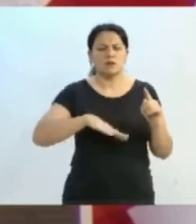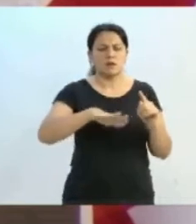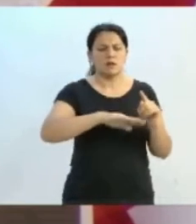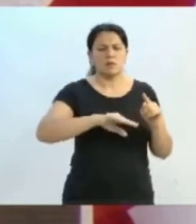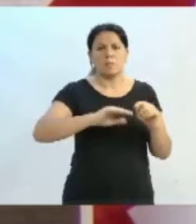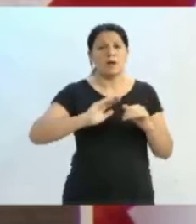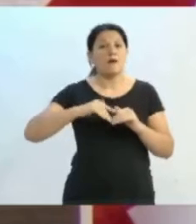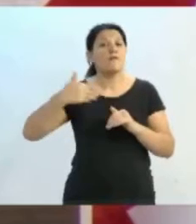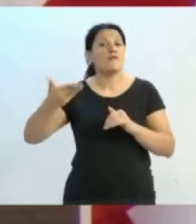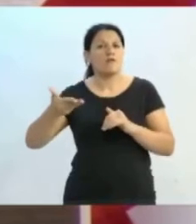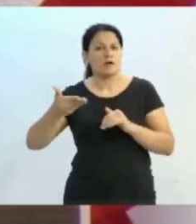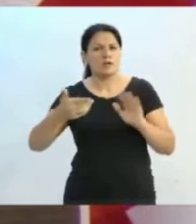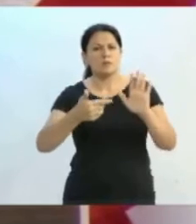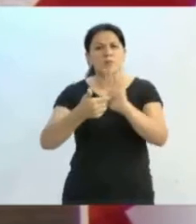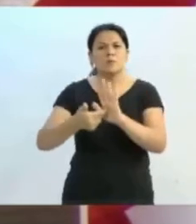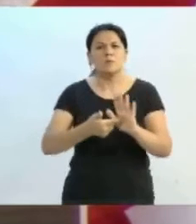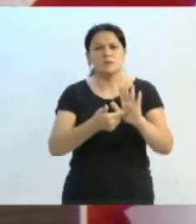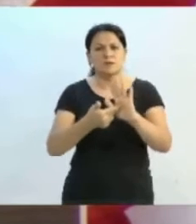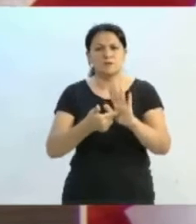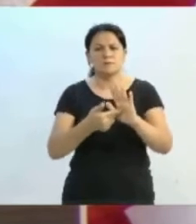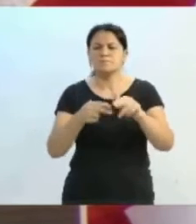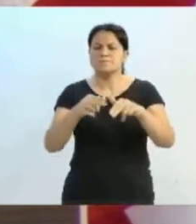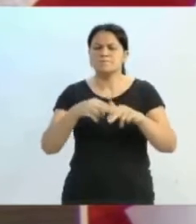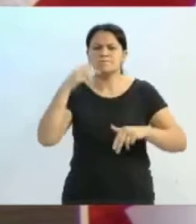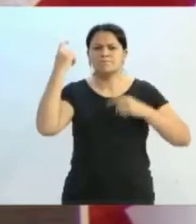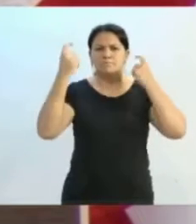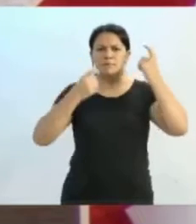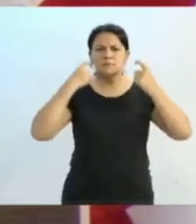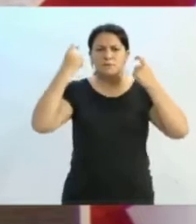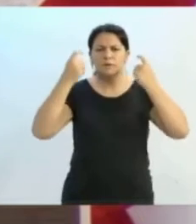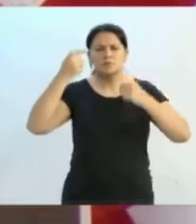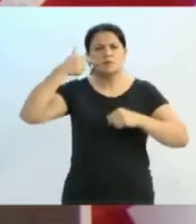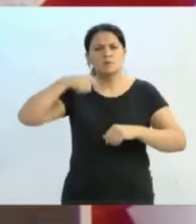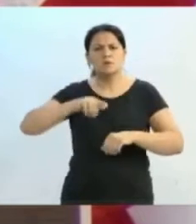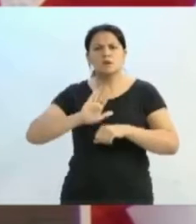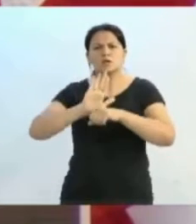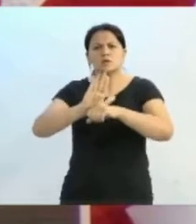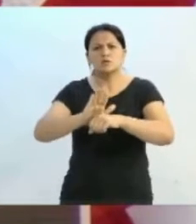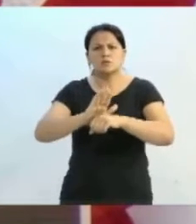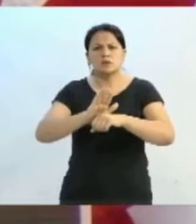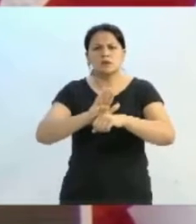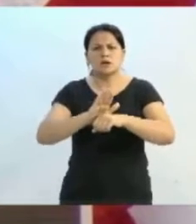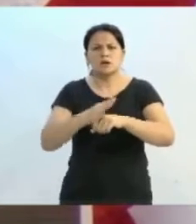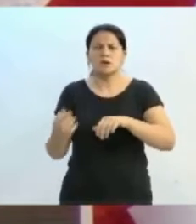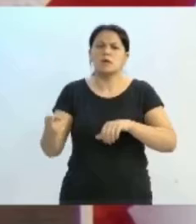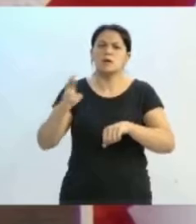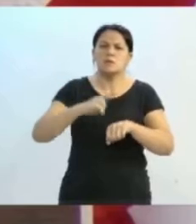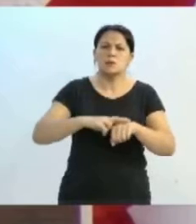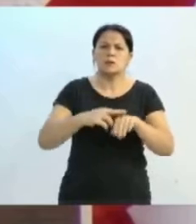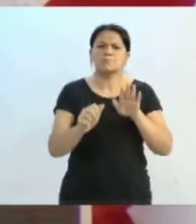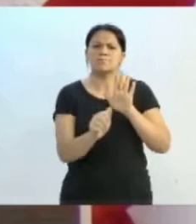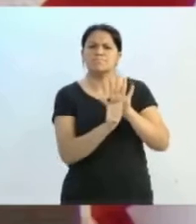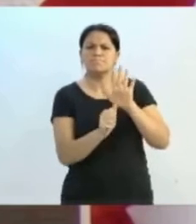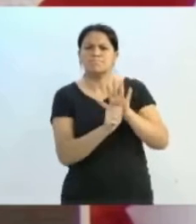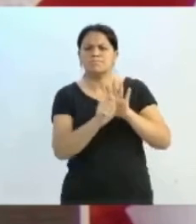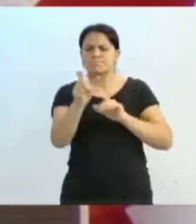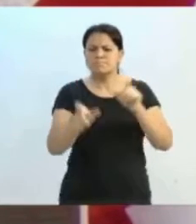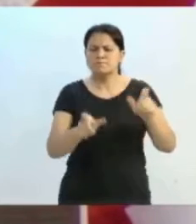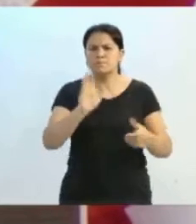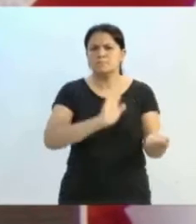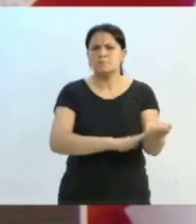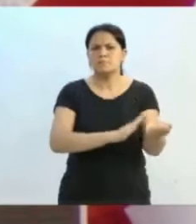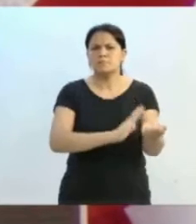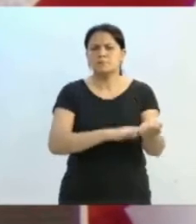fora dele então nós temos uma grande preocupação em recuperar drogados em em cuidar das pessoas